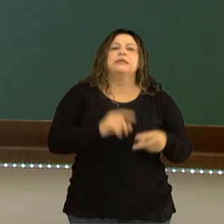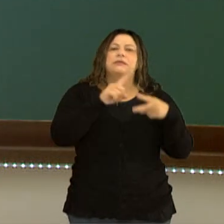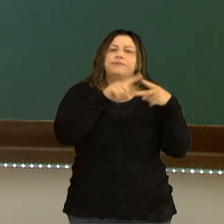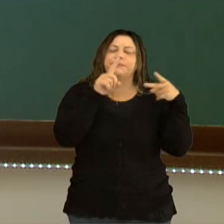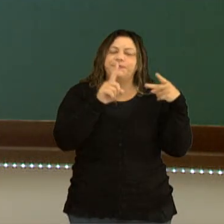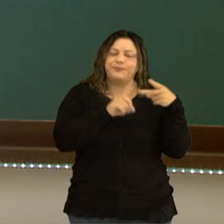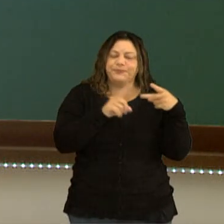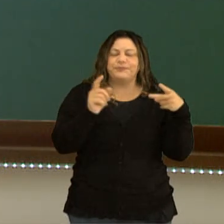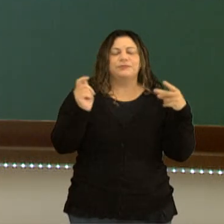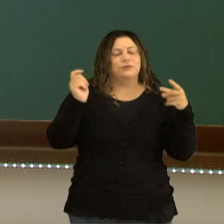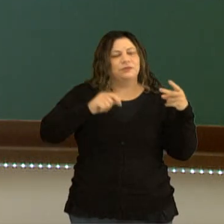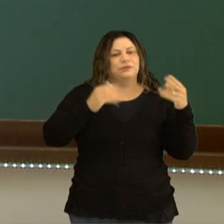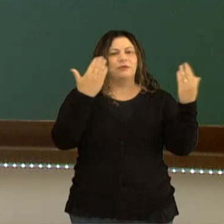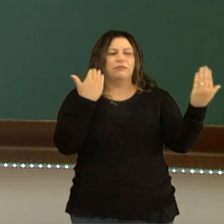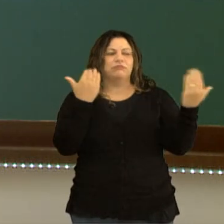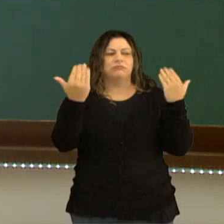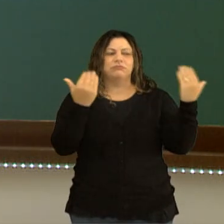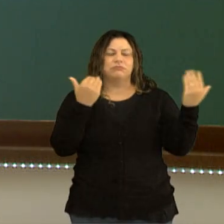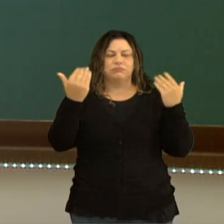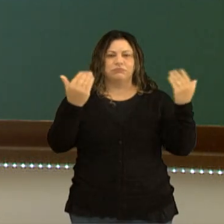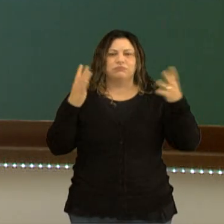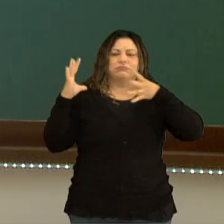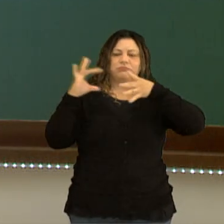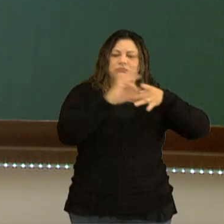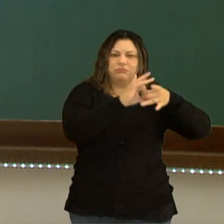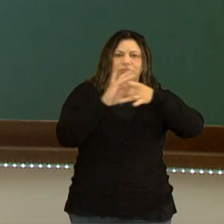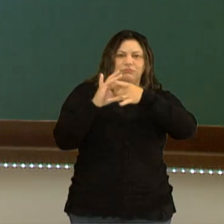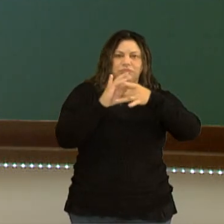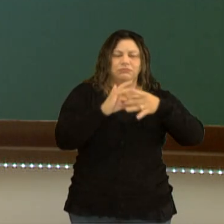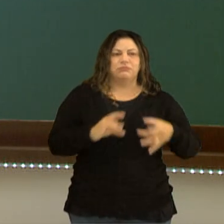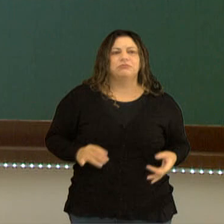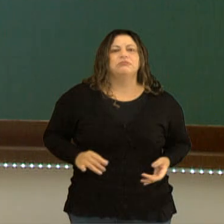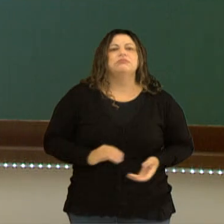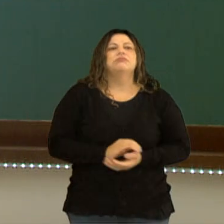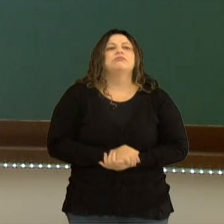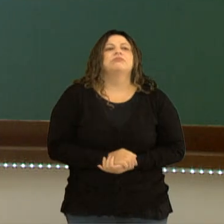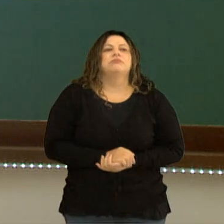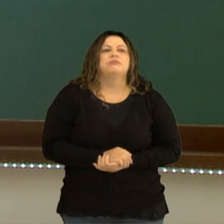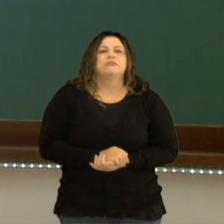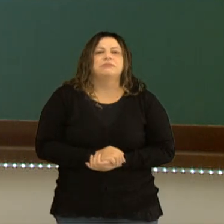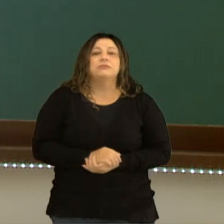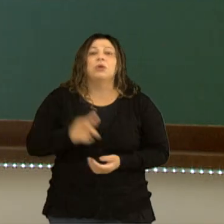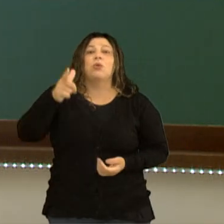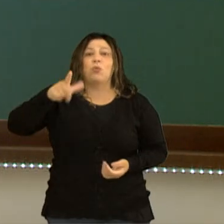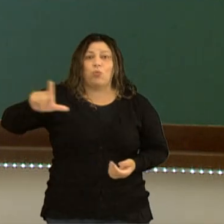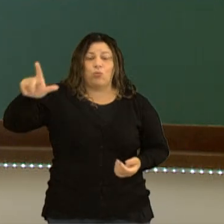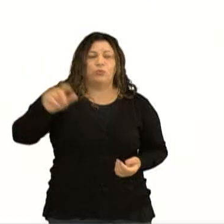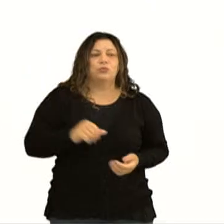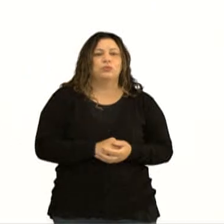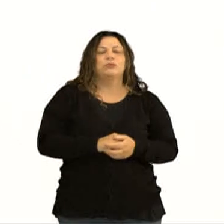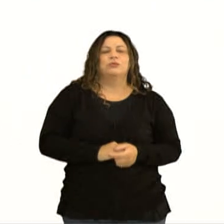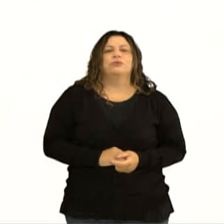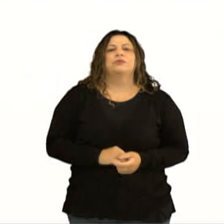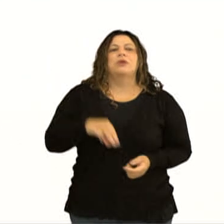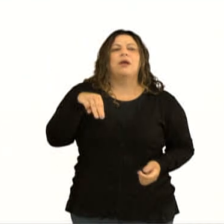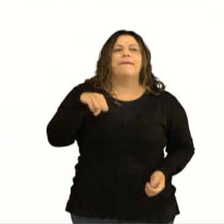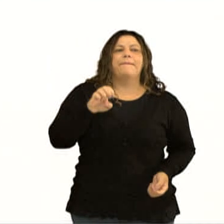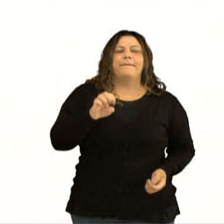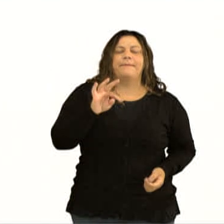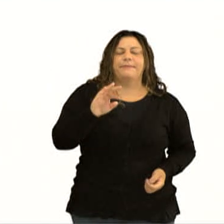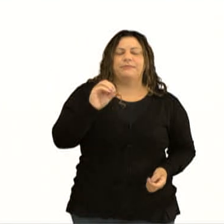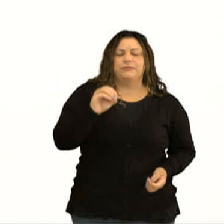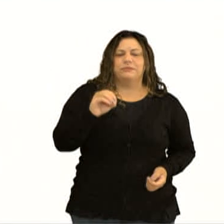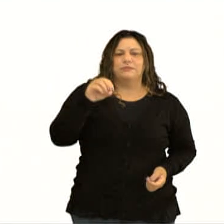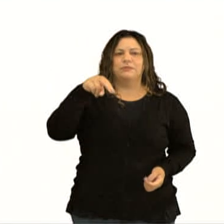sendo comparados e temos o conectivo tal qual. Outras figuras de linguagem. A metonímia, quando nós fazemos